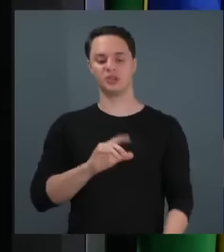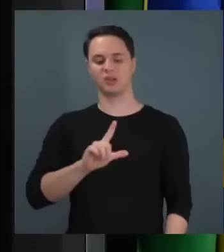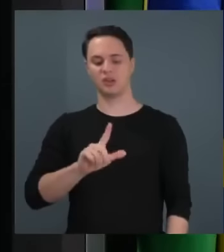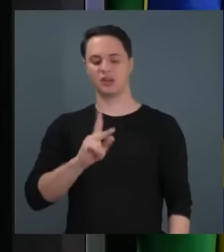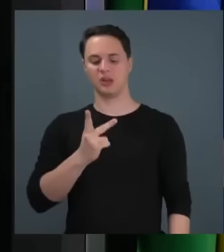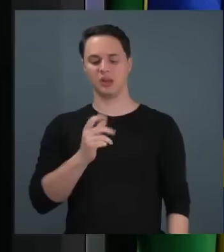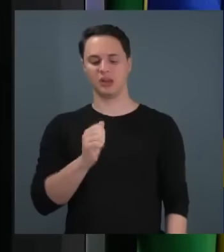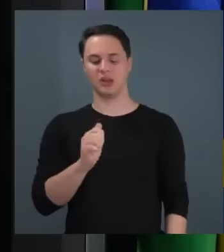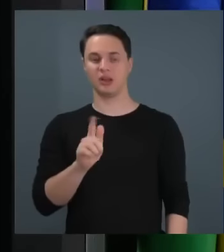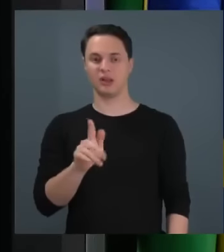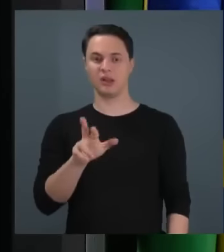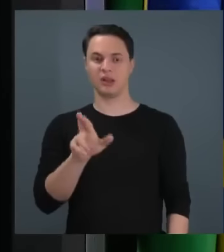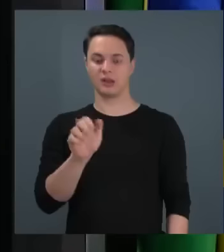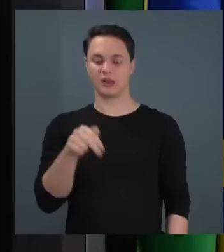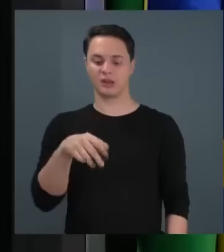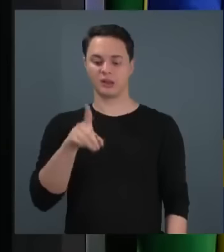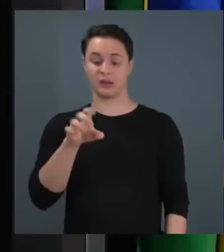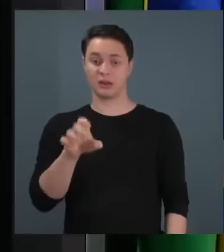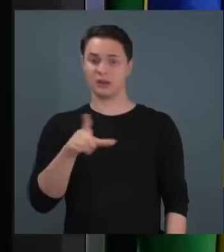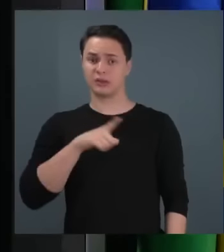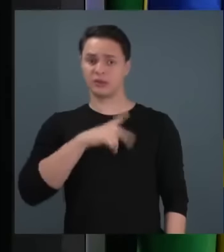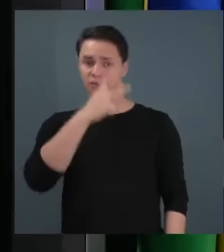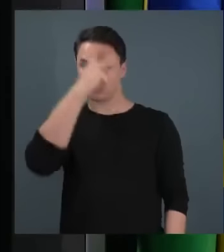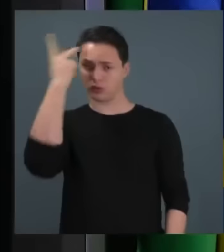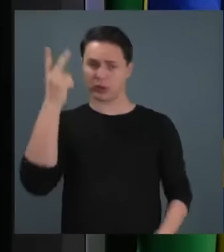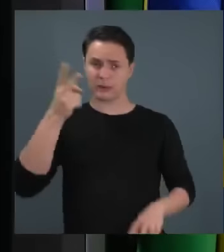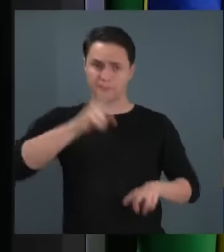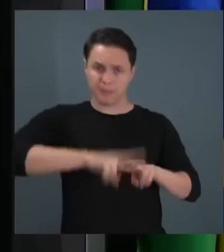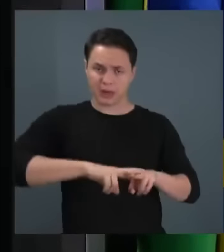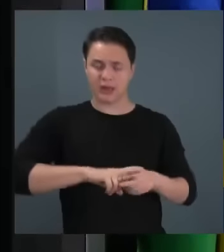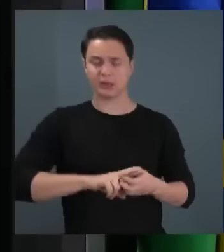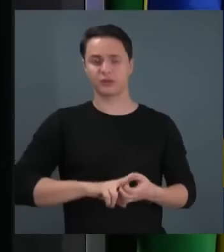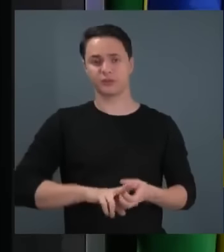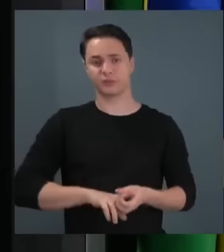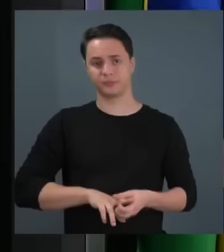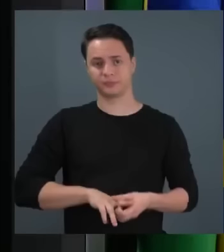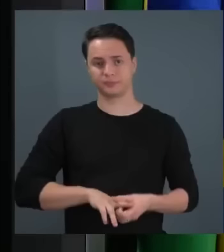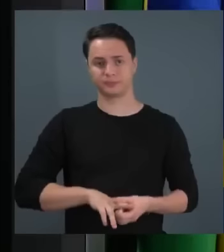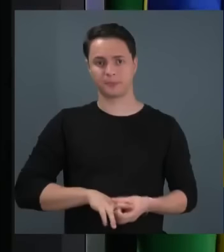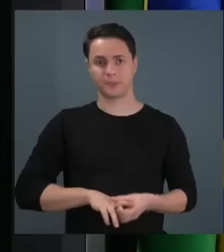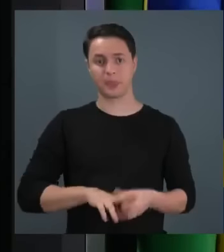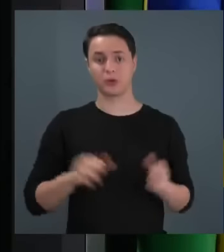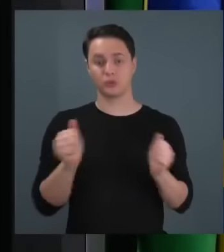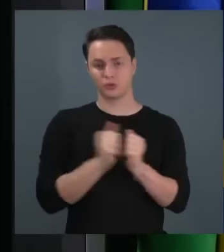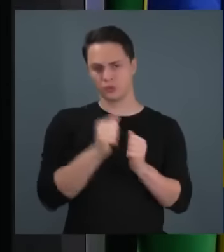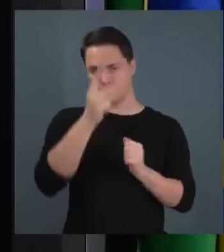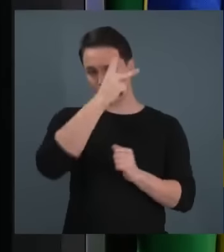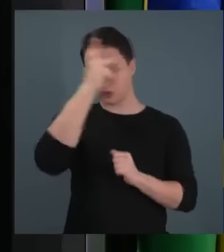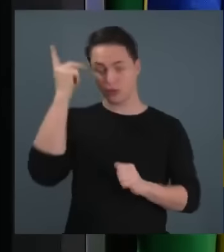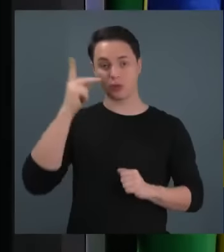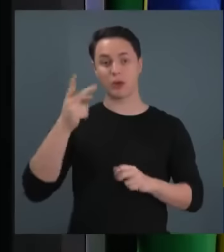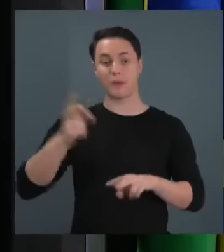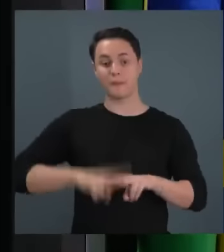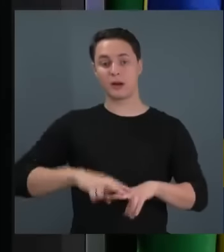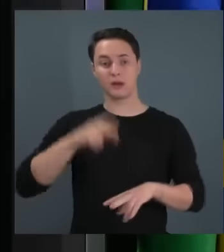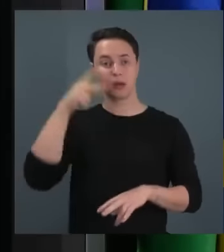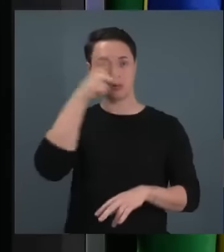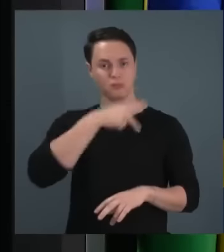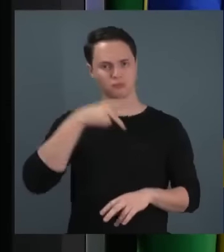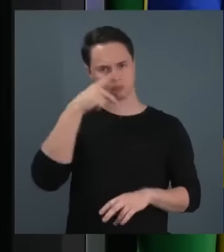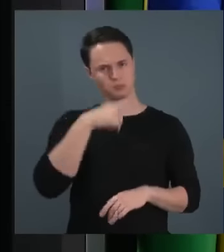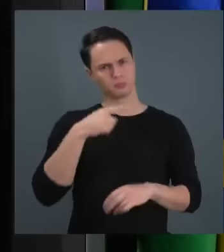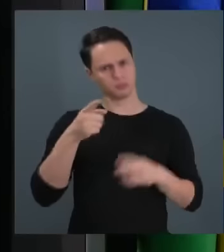Mendes, que abrigava presos comuns, ladrões e assaltantes, ao lado de presos políticos, olha que